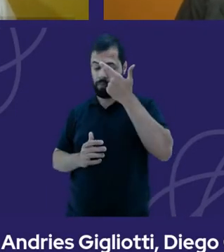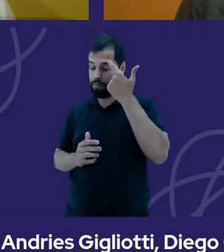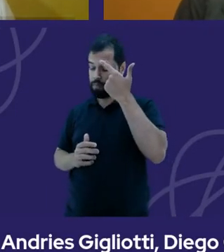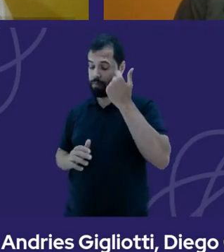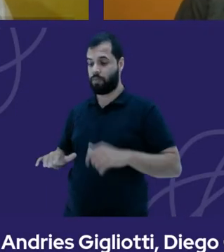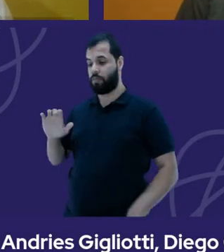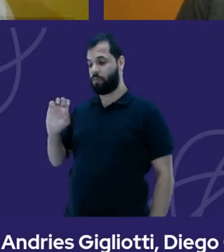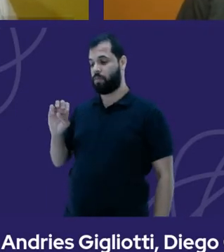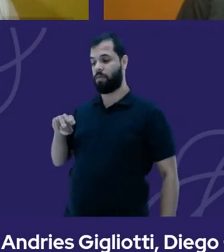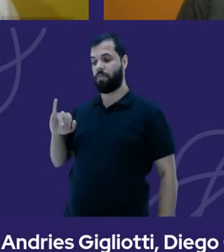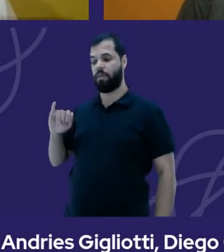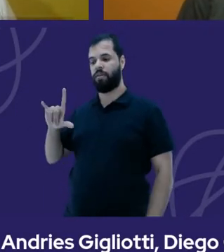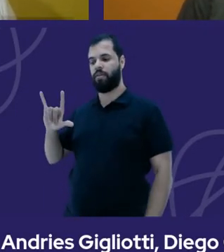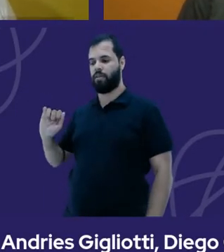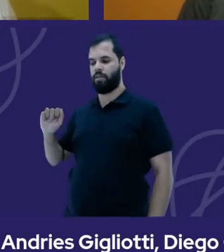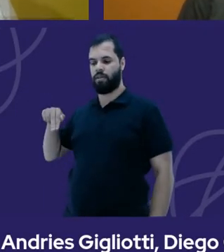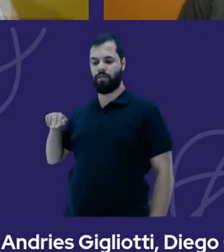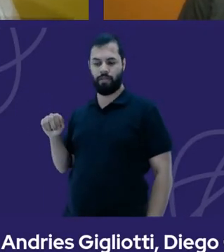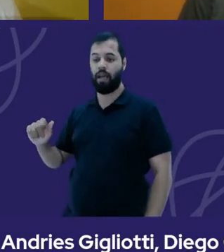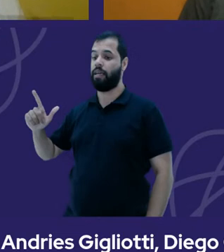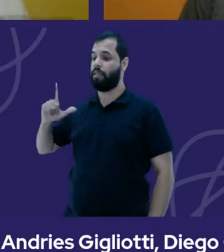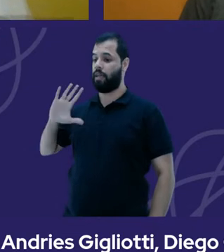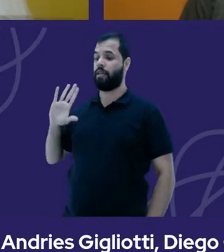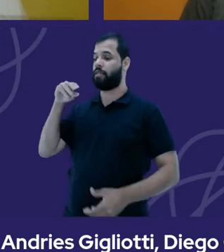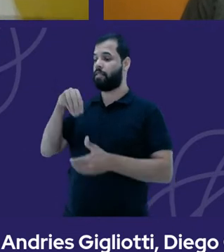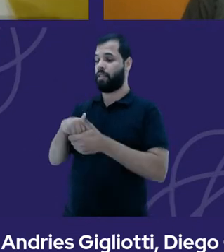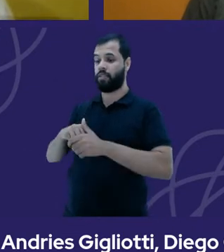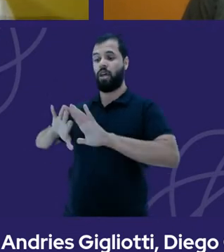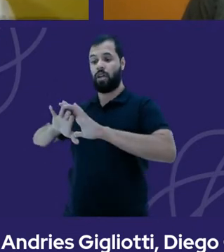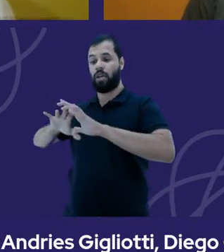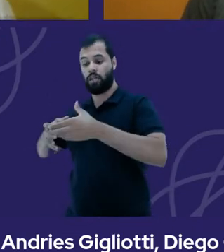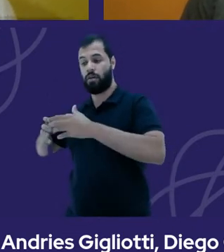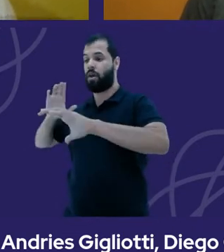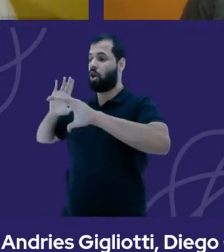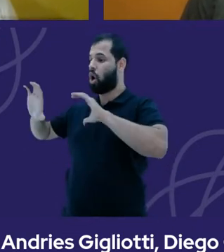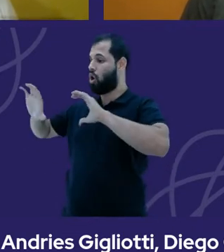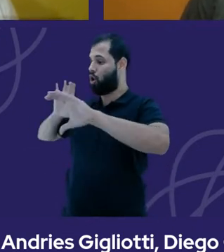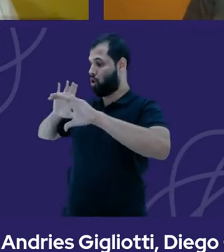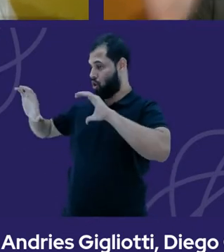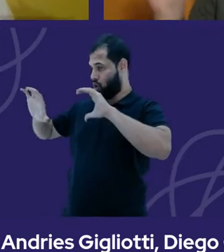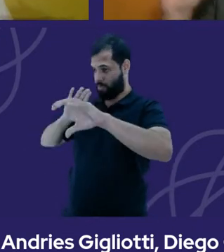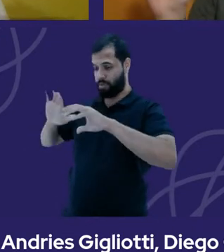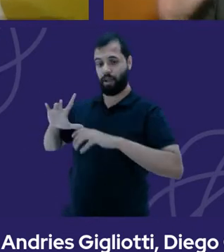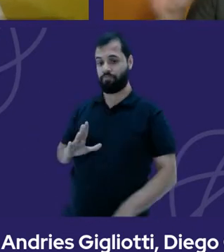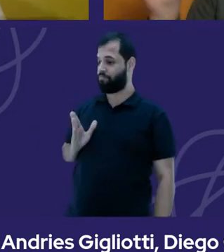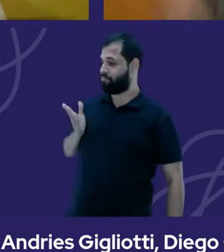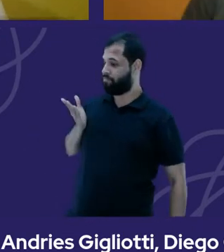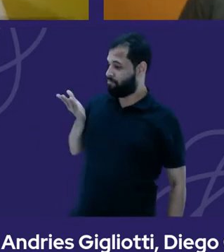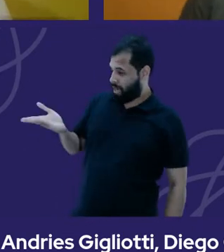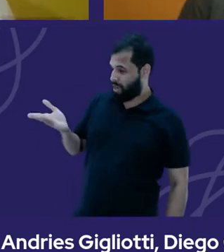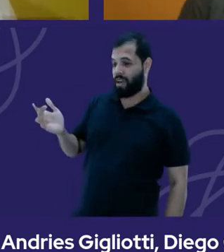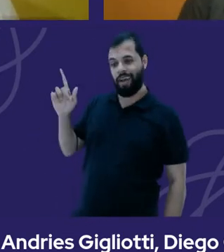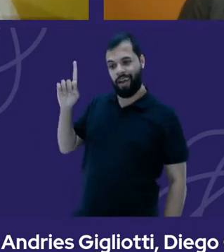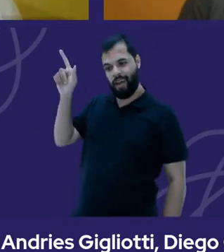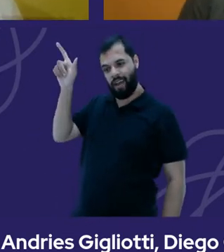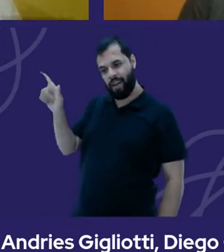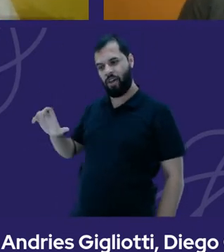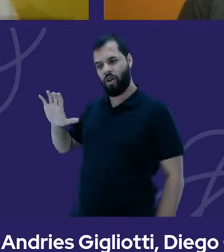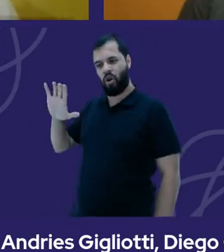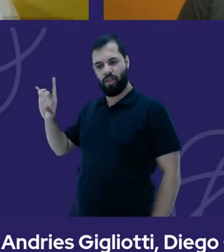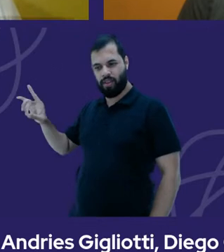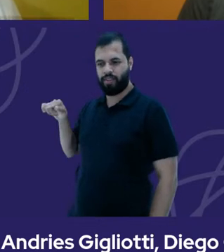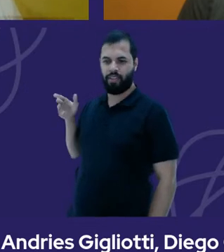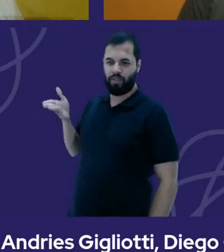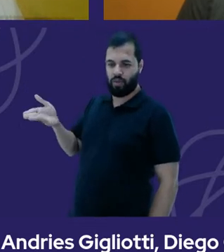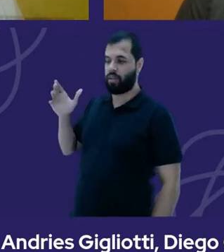de comunicação, nós tivemos Carolina Andrias Gigliotti, que é a nossa coordenadora, Diego Córdoba, Marcela